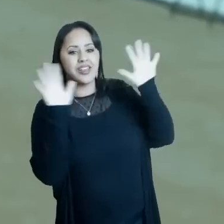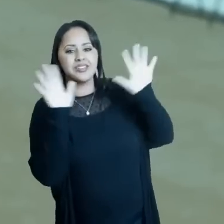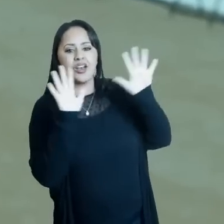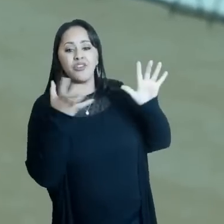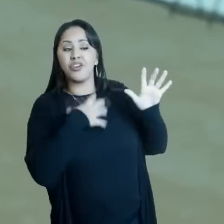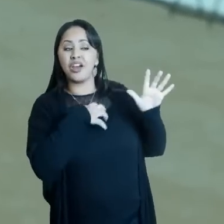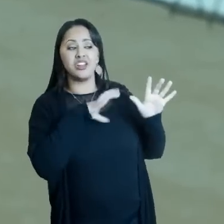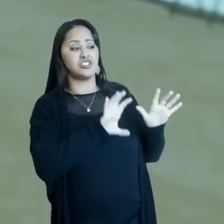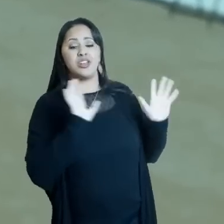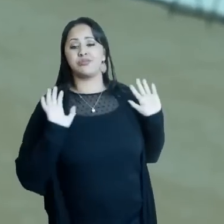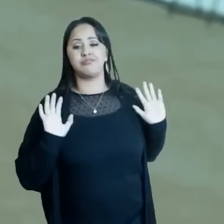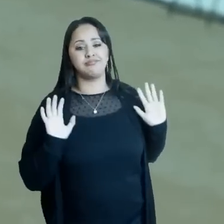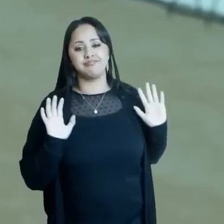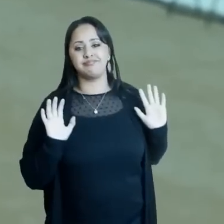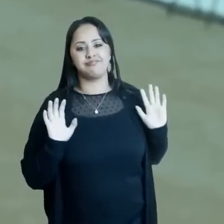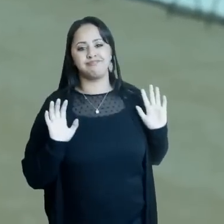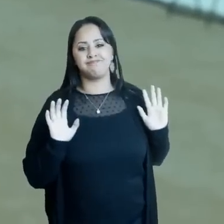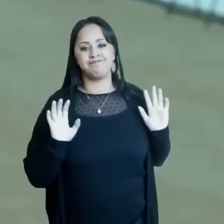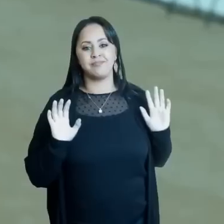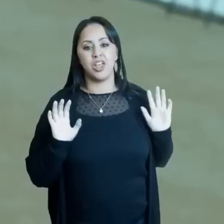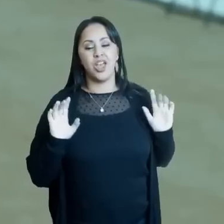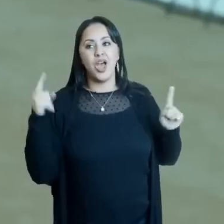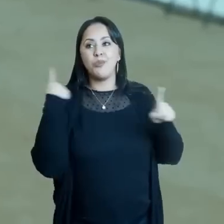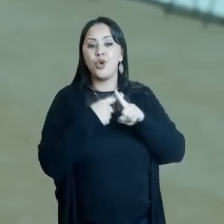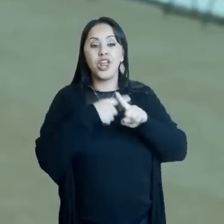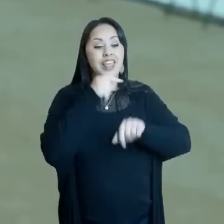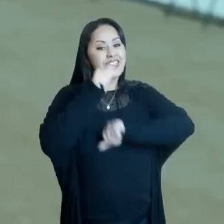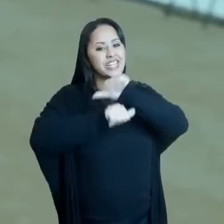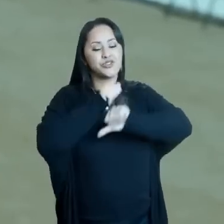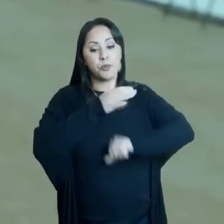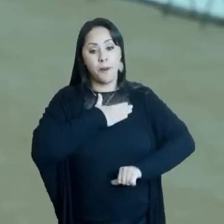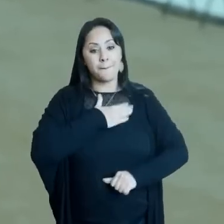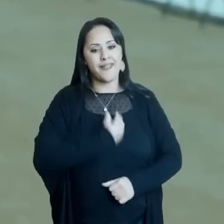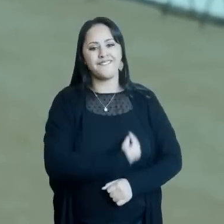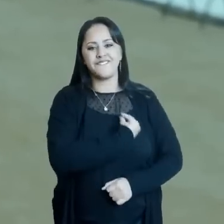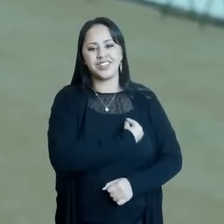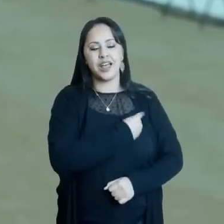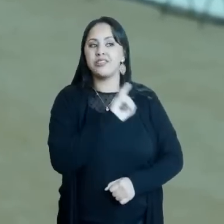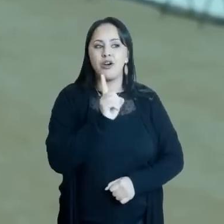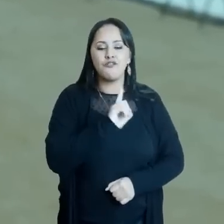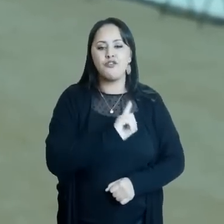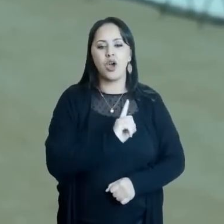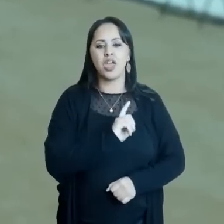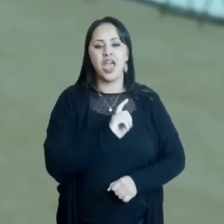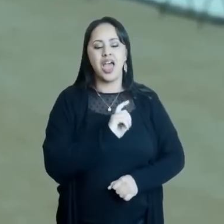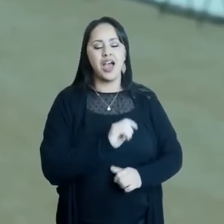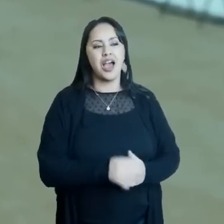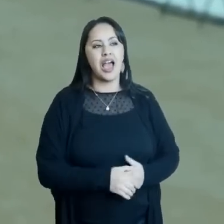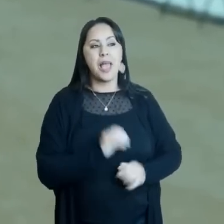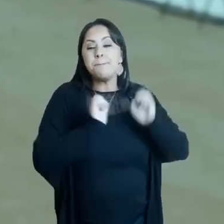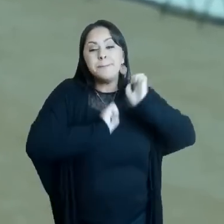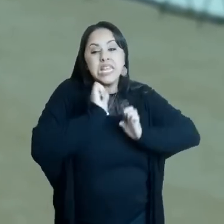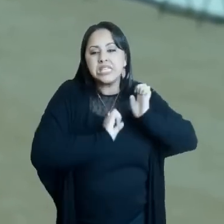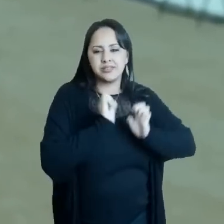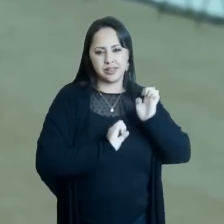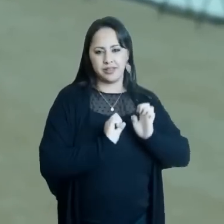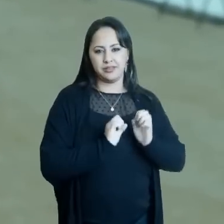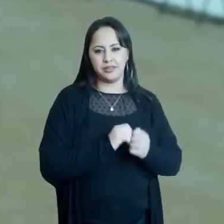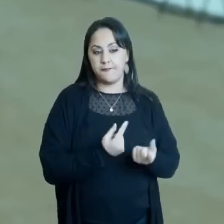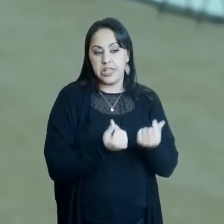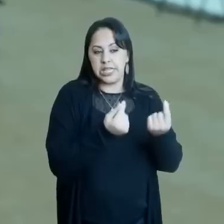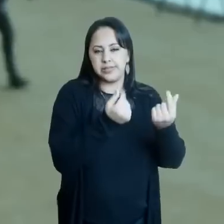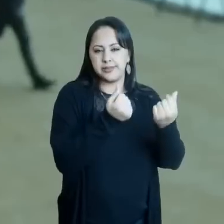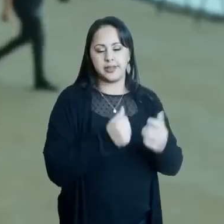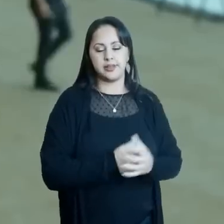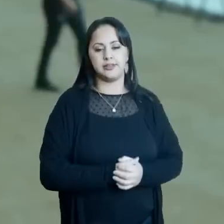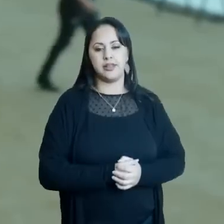né? E o que transformou realmente na minha vida não foi nem questão tão somente